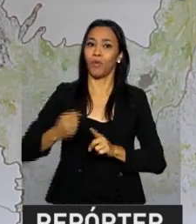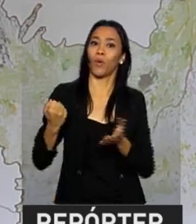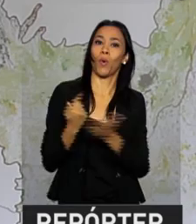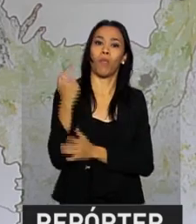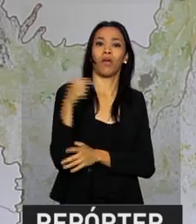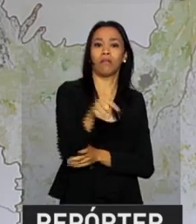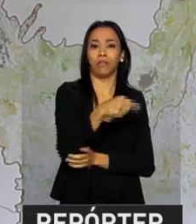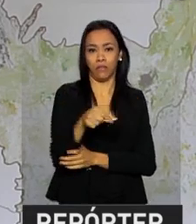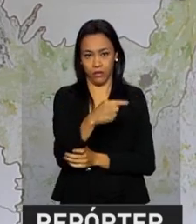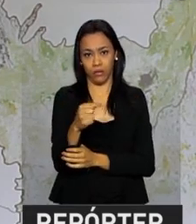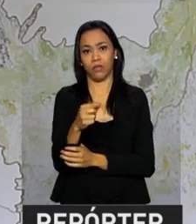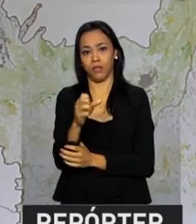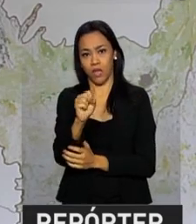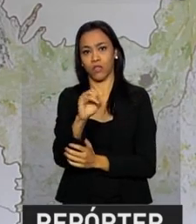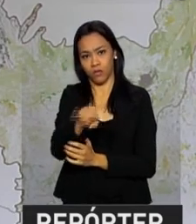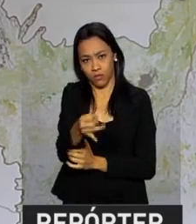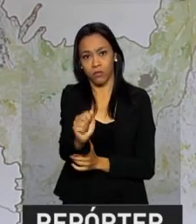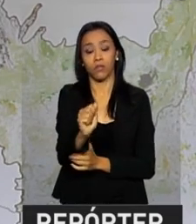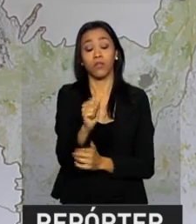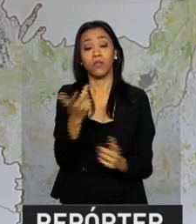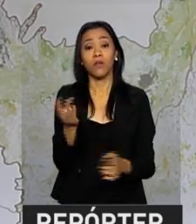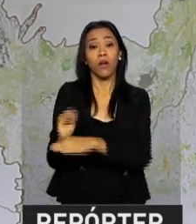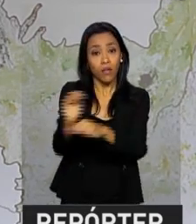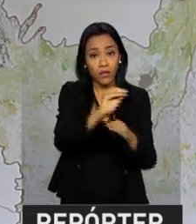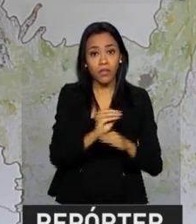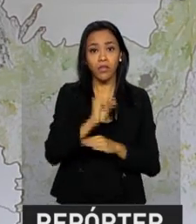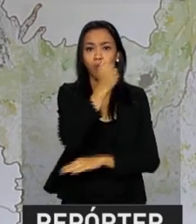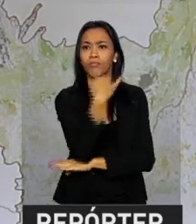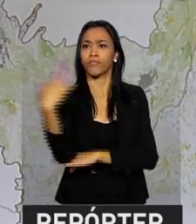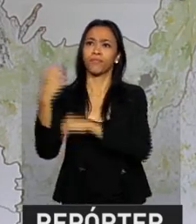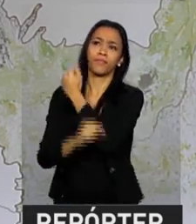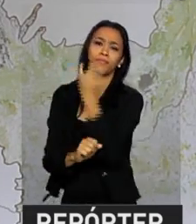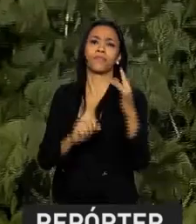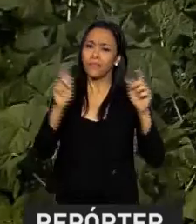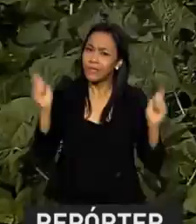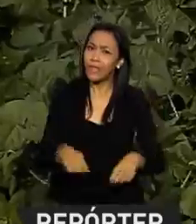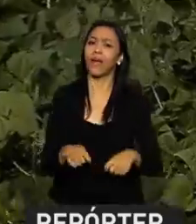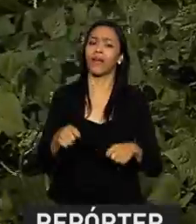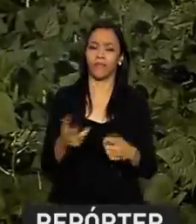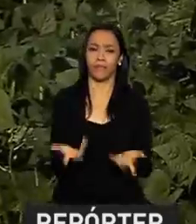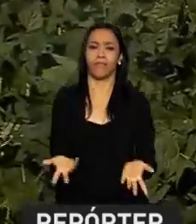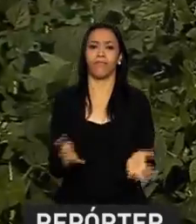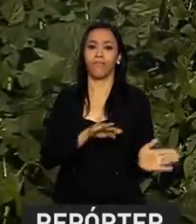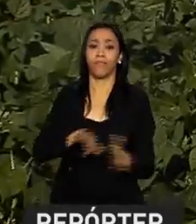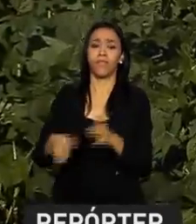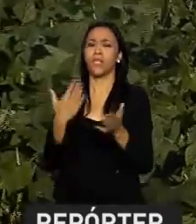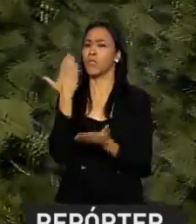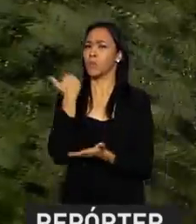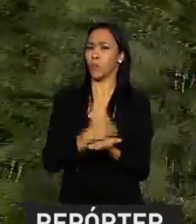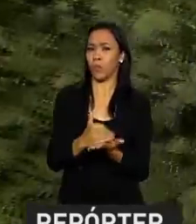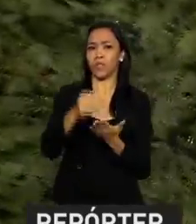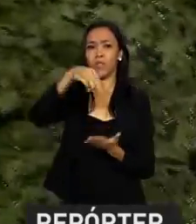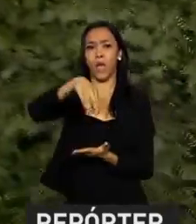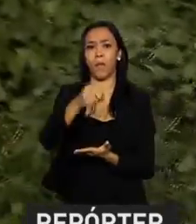demonstrar a possibilidade de que a proteção do meio ambiente e a produção agrícola são viáveis na Amazônia. Desde o início da moratória, o cultivo